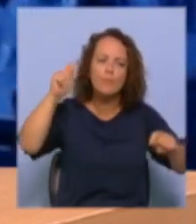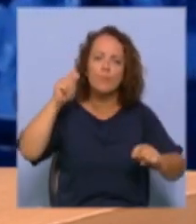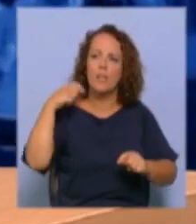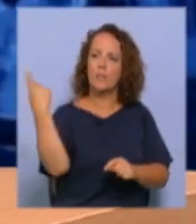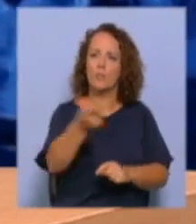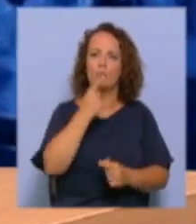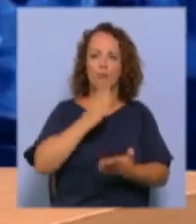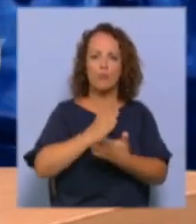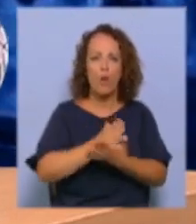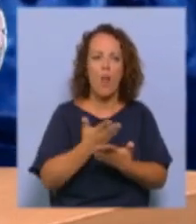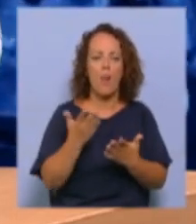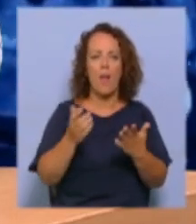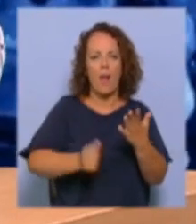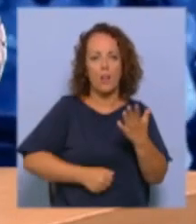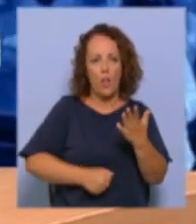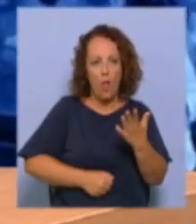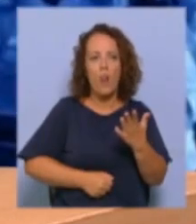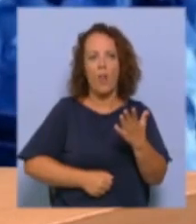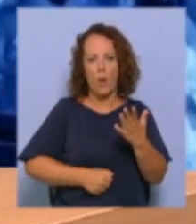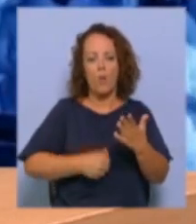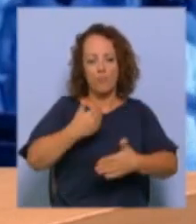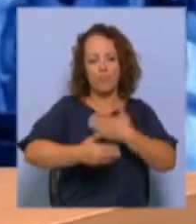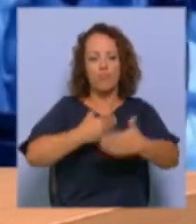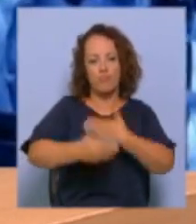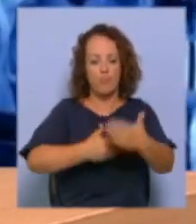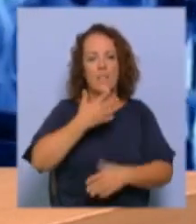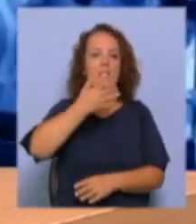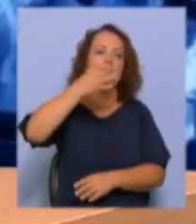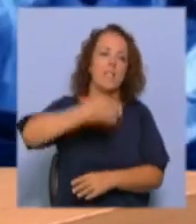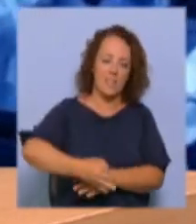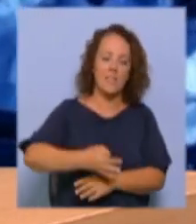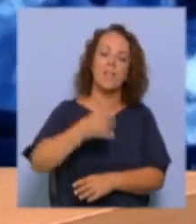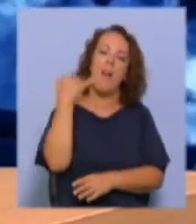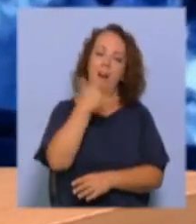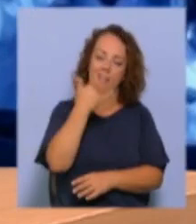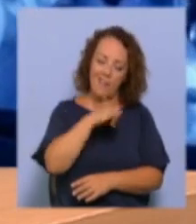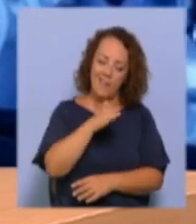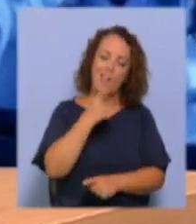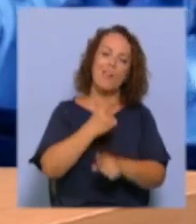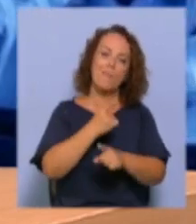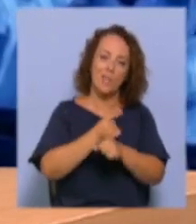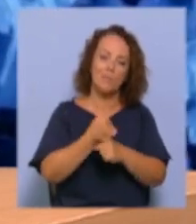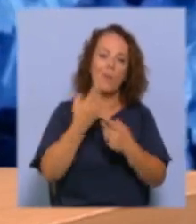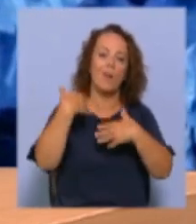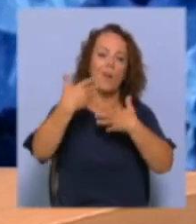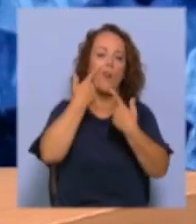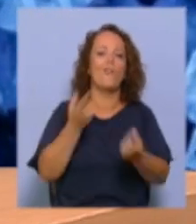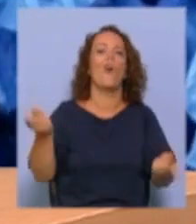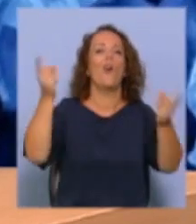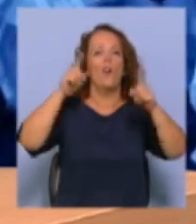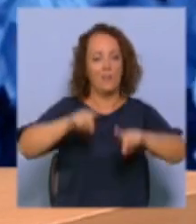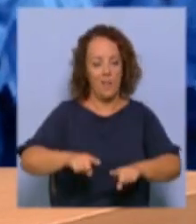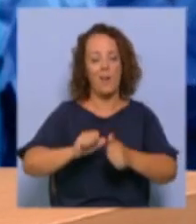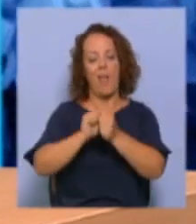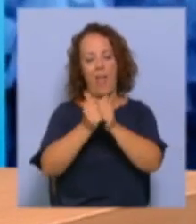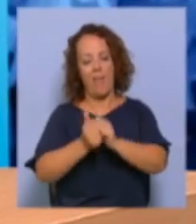educadores cristãos, escolas católicas, tivemos nesse processo, e devemos ter o engenho e a mesma alegria, ademais neste reencontro com eles, para adaptar isso e,